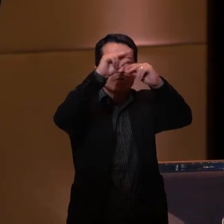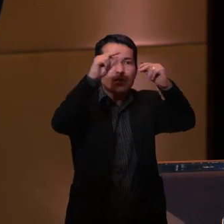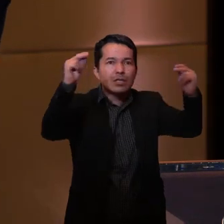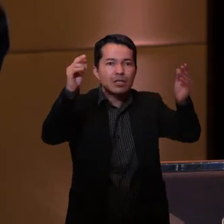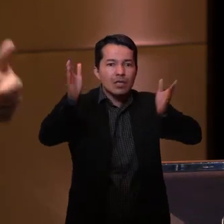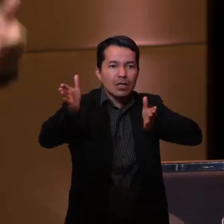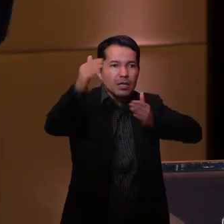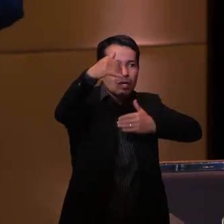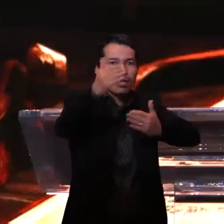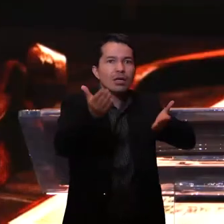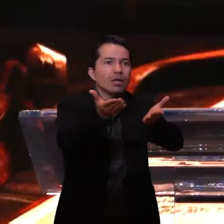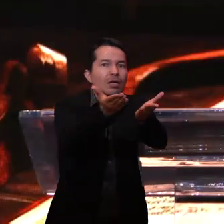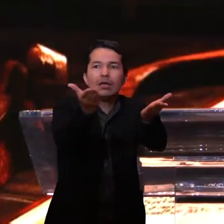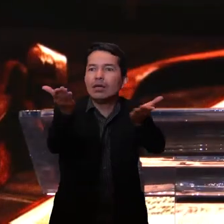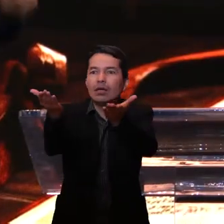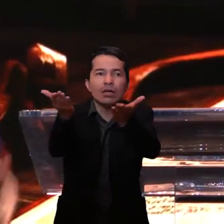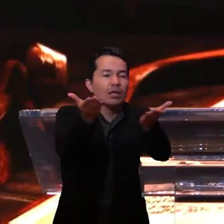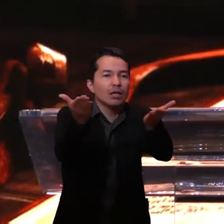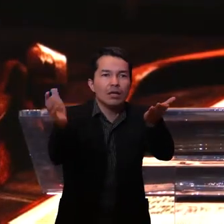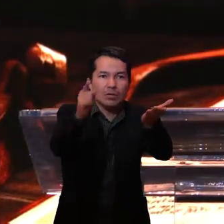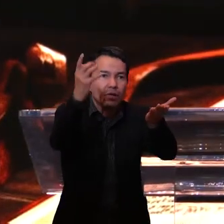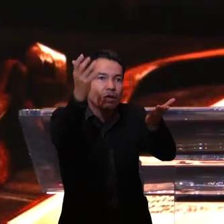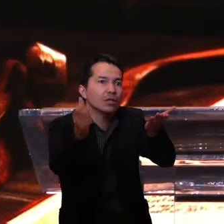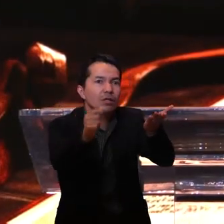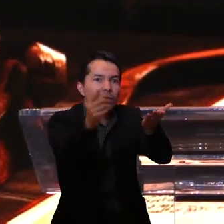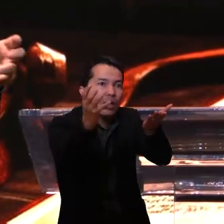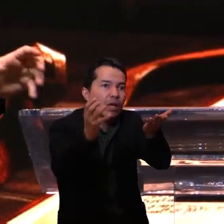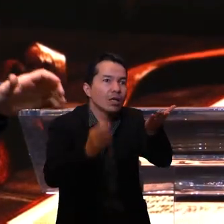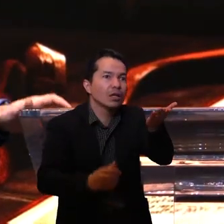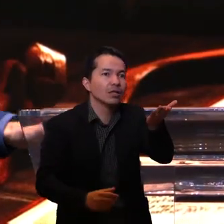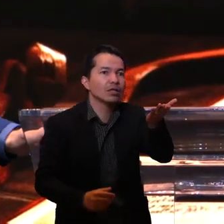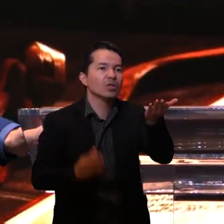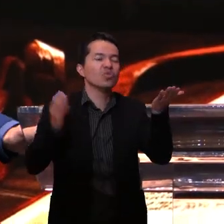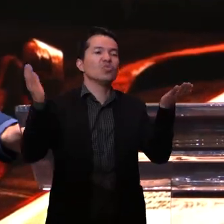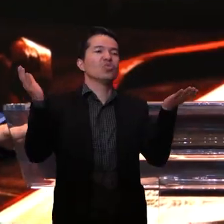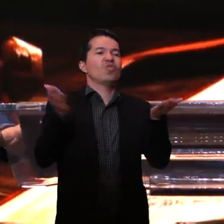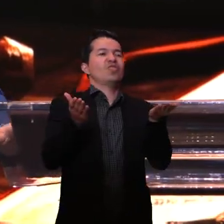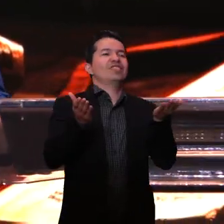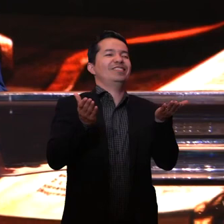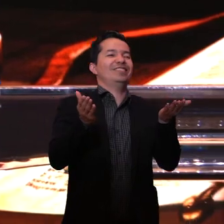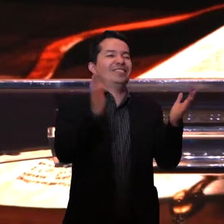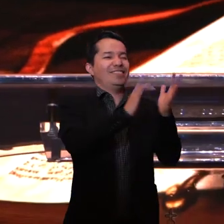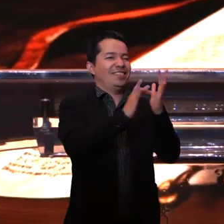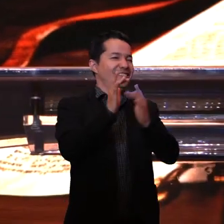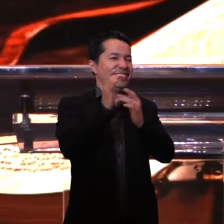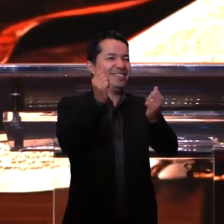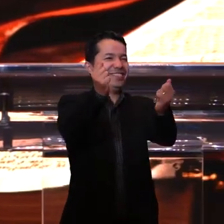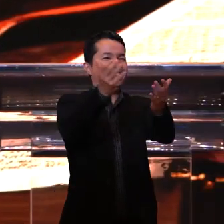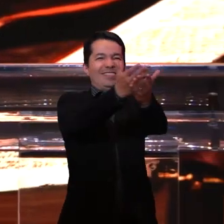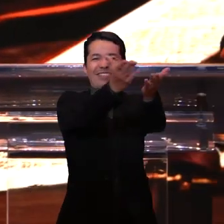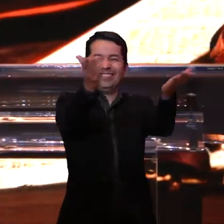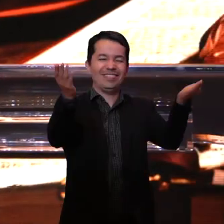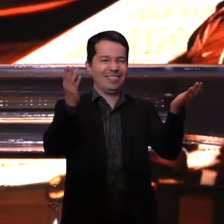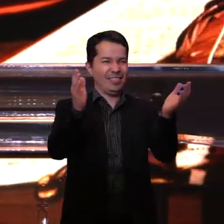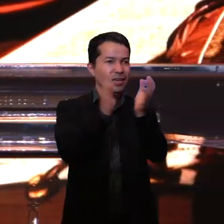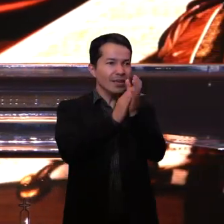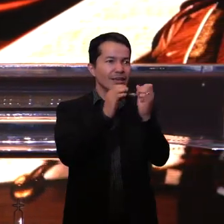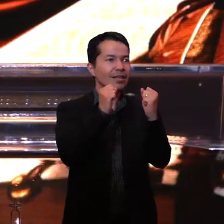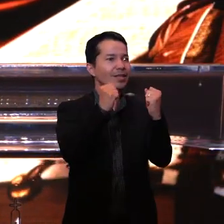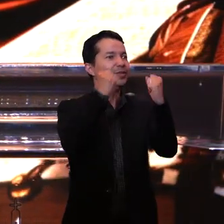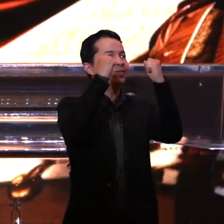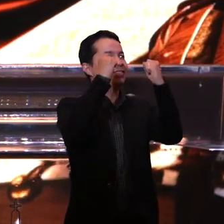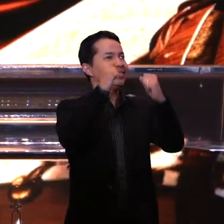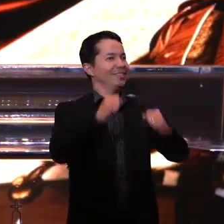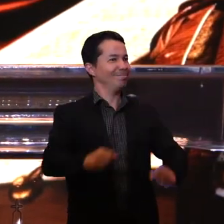vai chegar, e a certeza vai chegar, aleluia. Mas a Bíblia também fala que essa